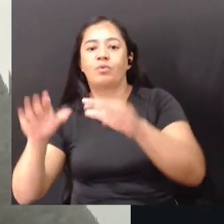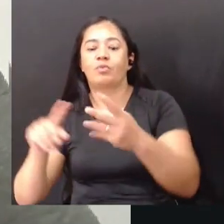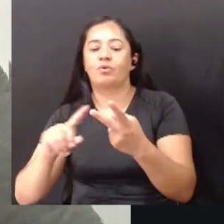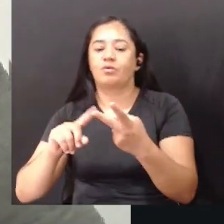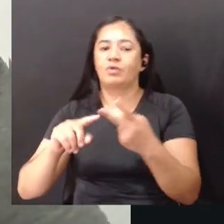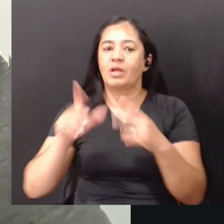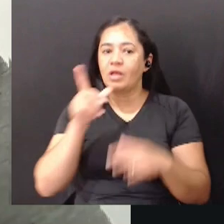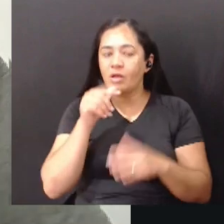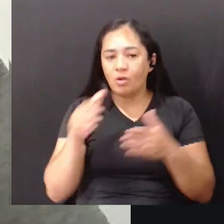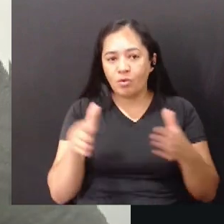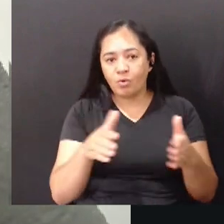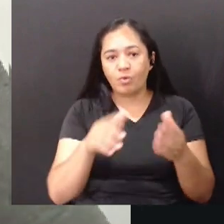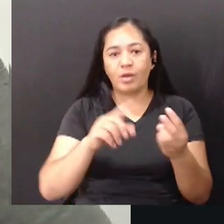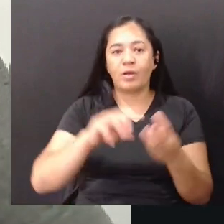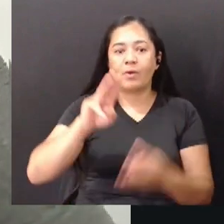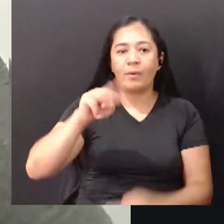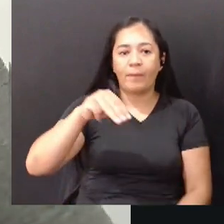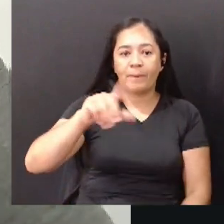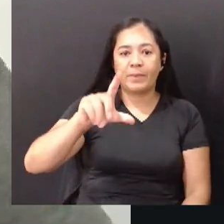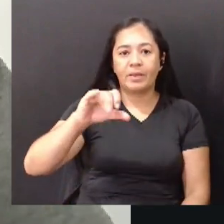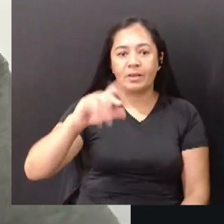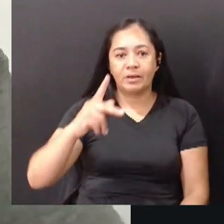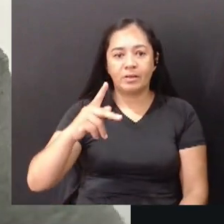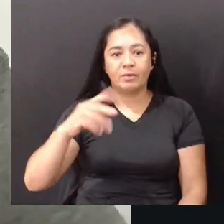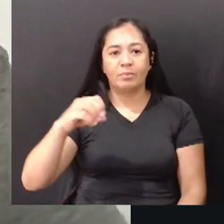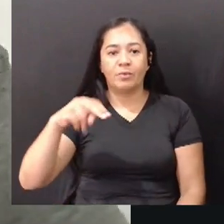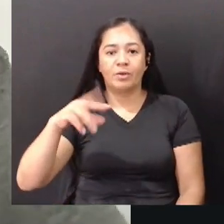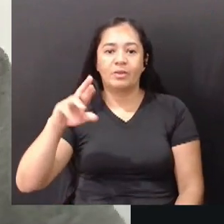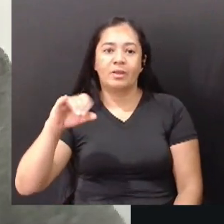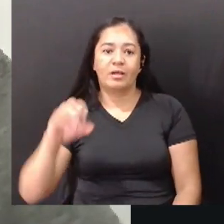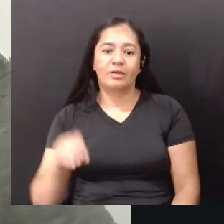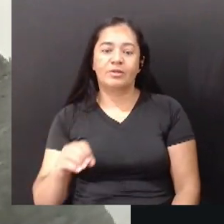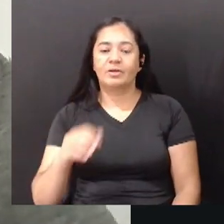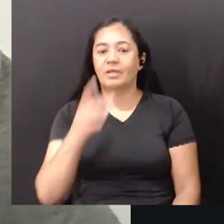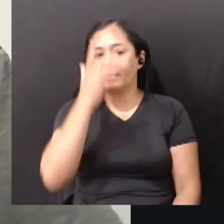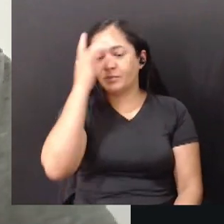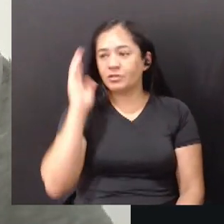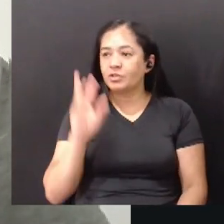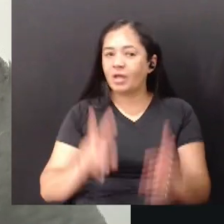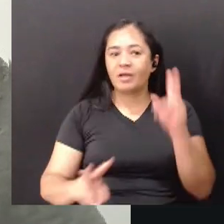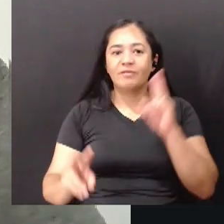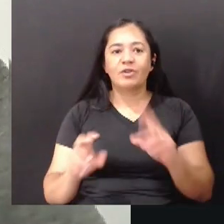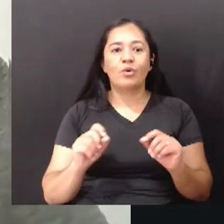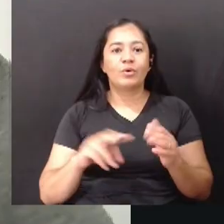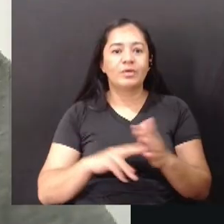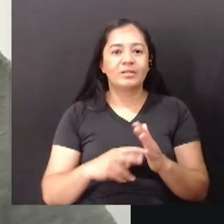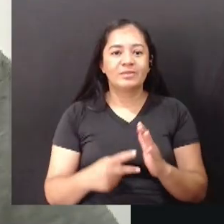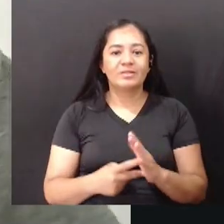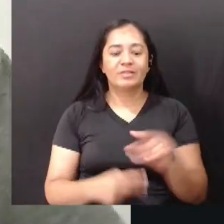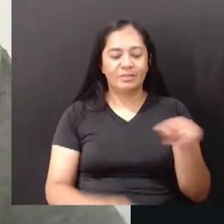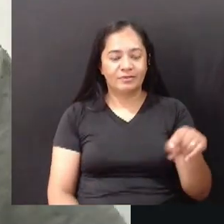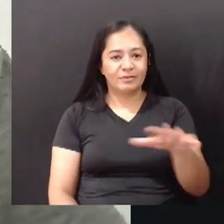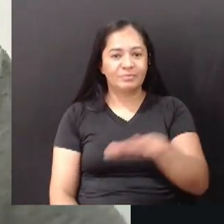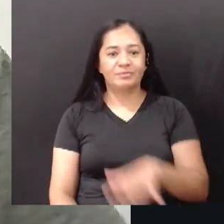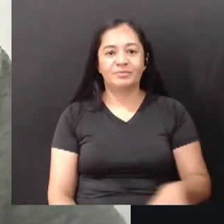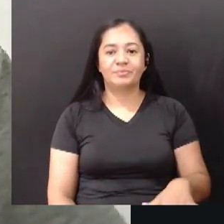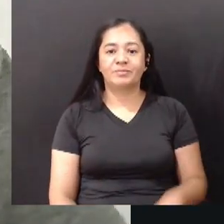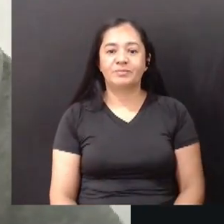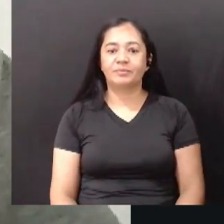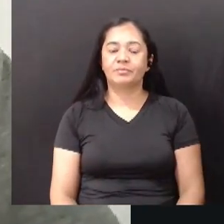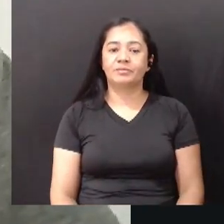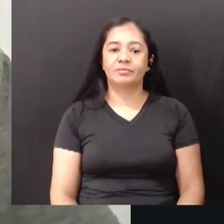borboletário, envolve o riacho, o nosso meliponário. Então, a pessoa já vai ter uma boa visão do que é a floresta